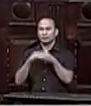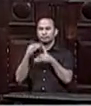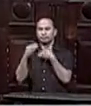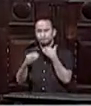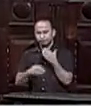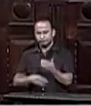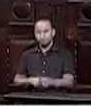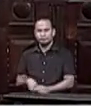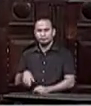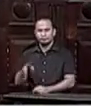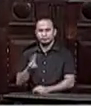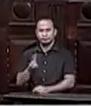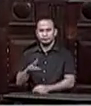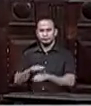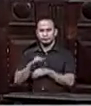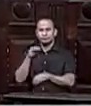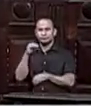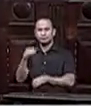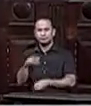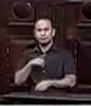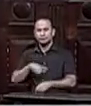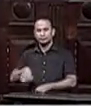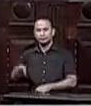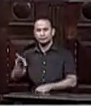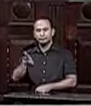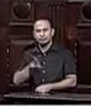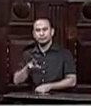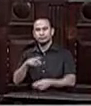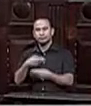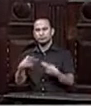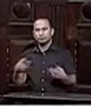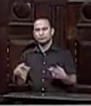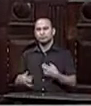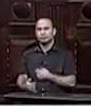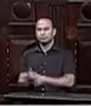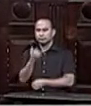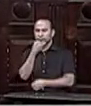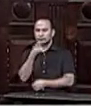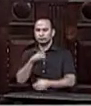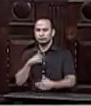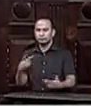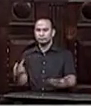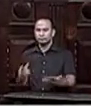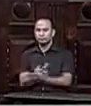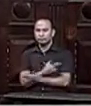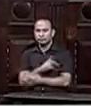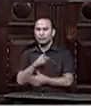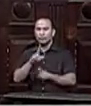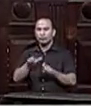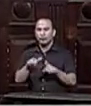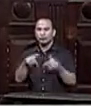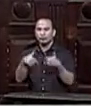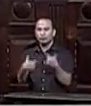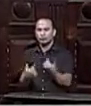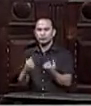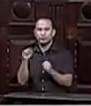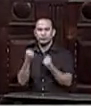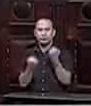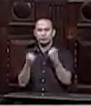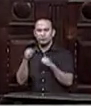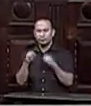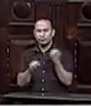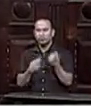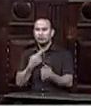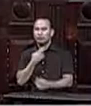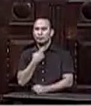vez mais nós temos notícias de acidentes ou incidentes em instalações esportivas ou de prática de exercícios físicos que